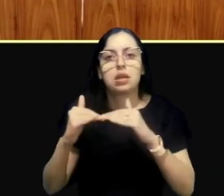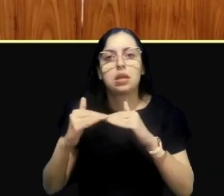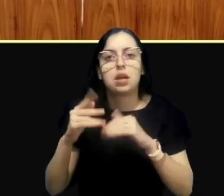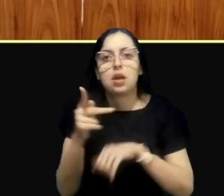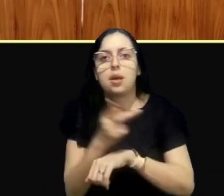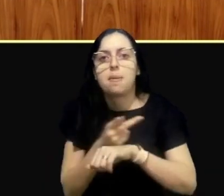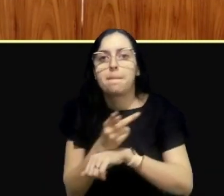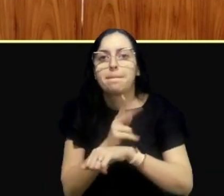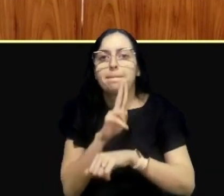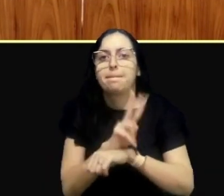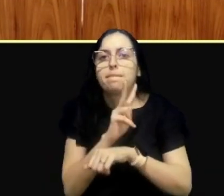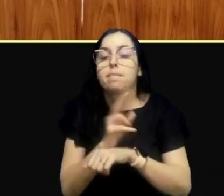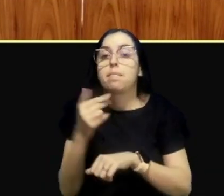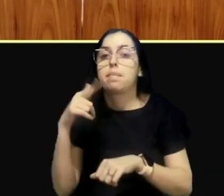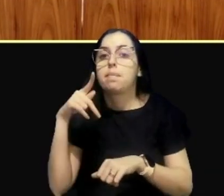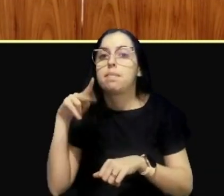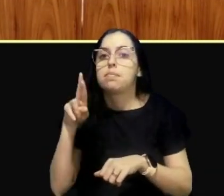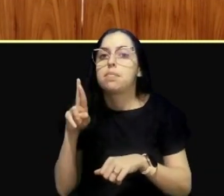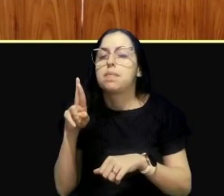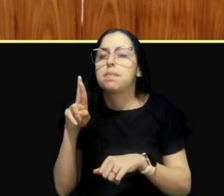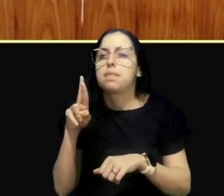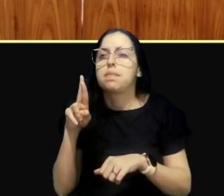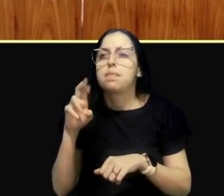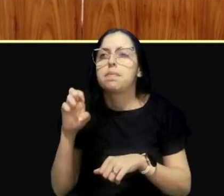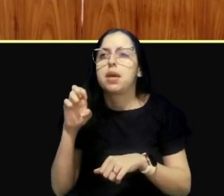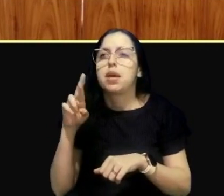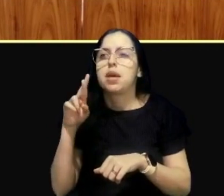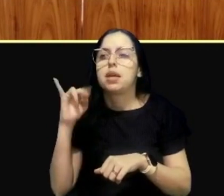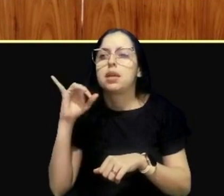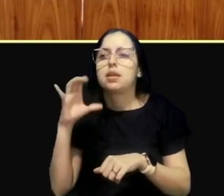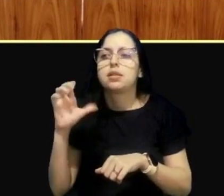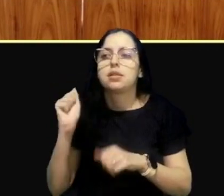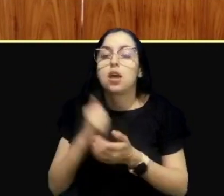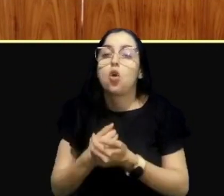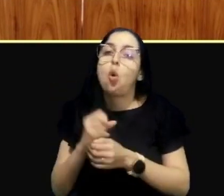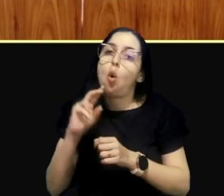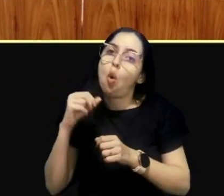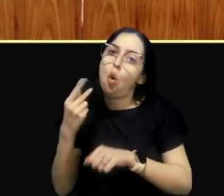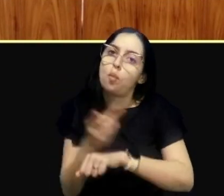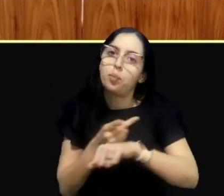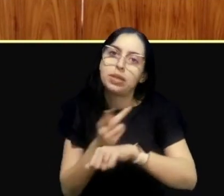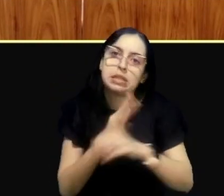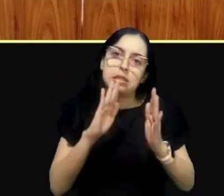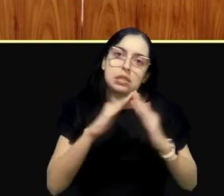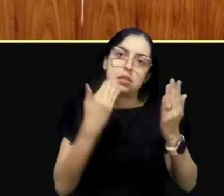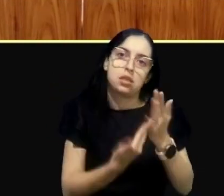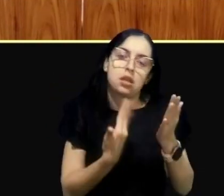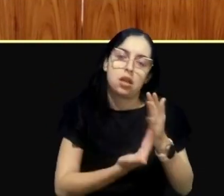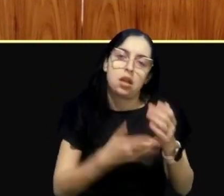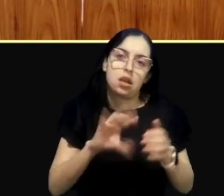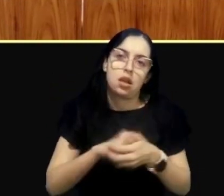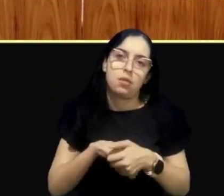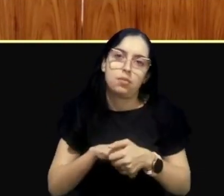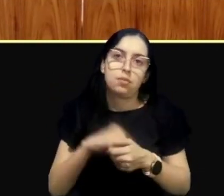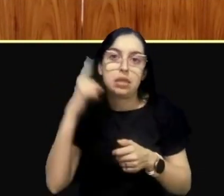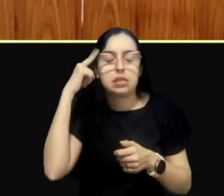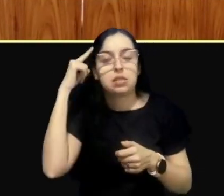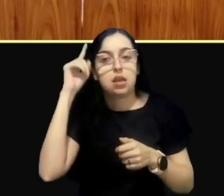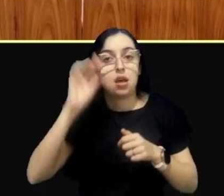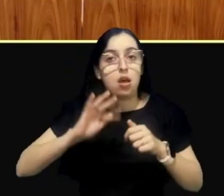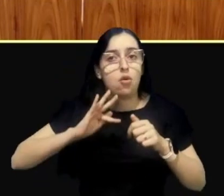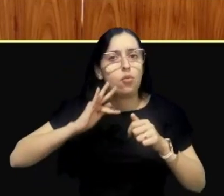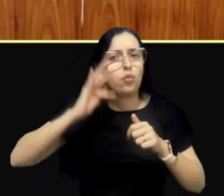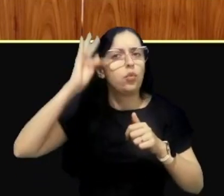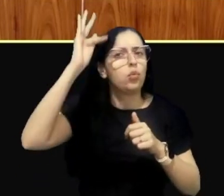perícia ou a pesquisa acadêmica contribuiria para pensar, além do